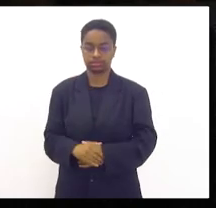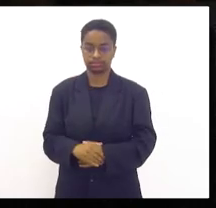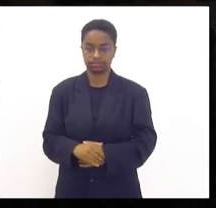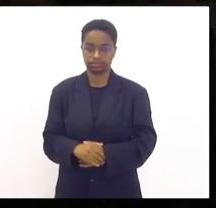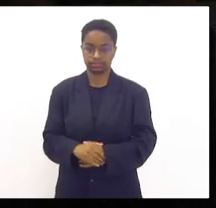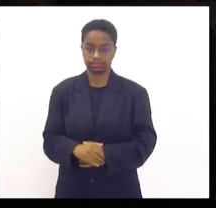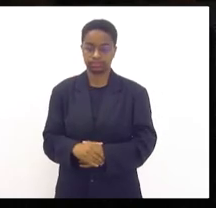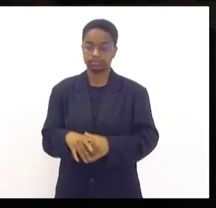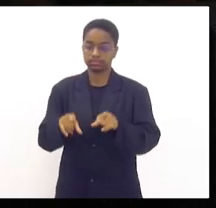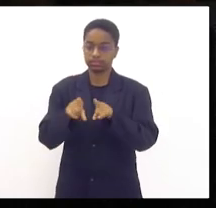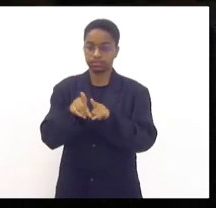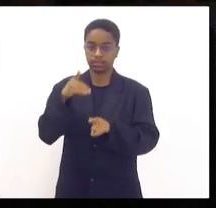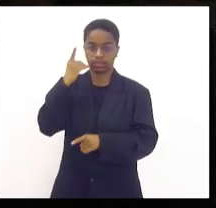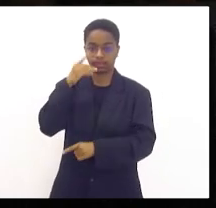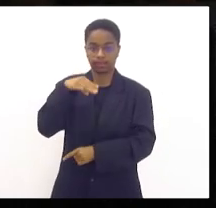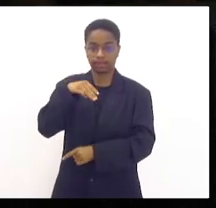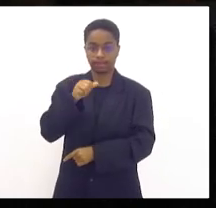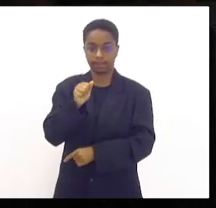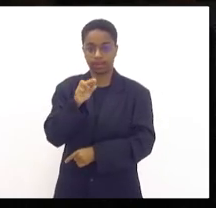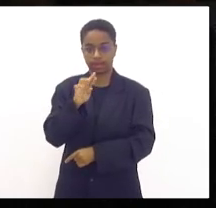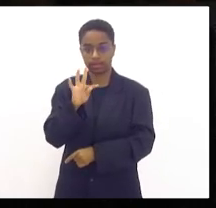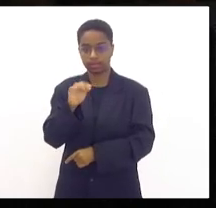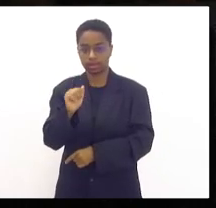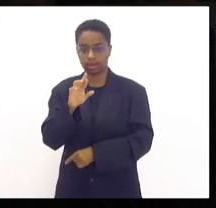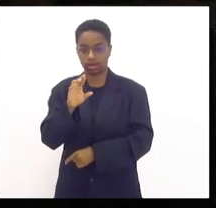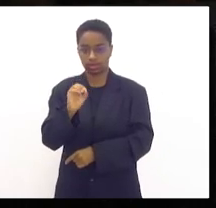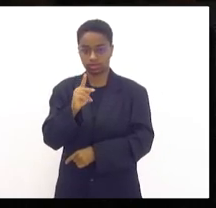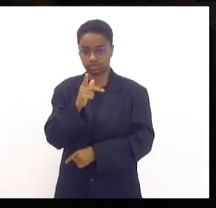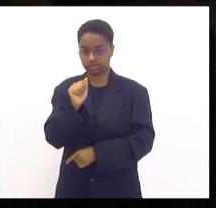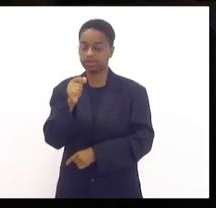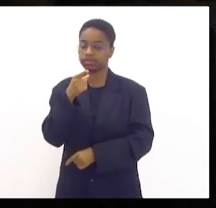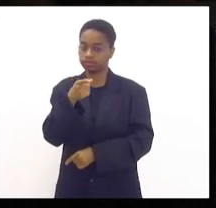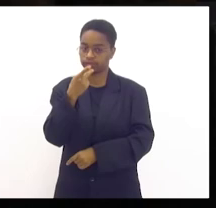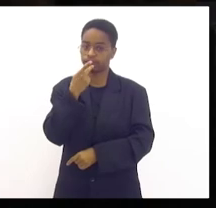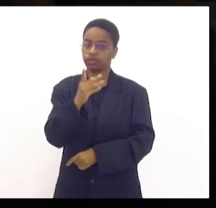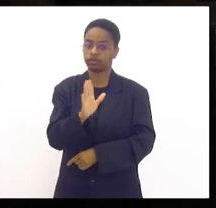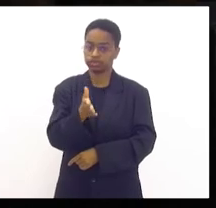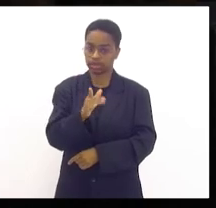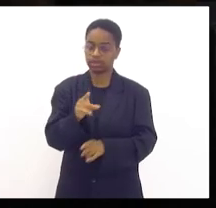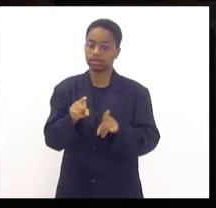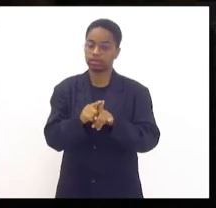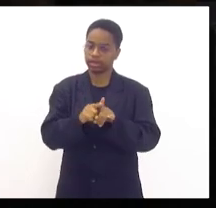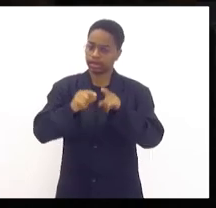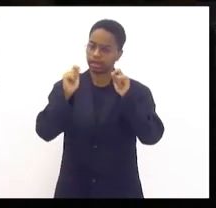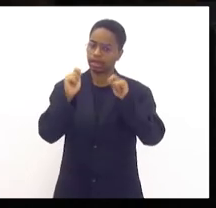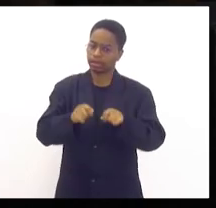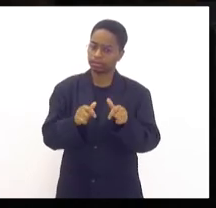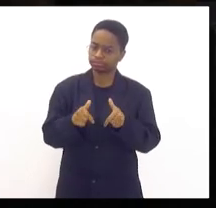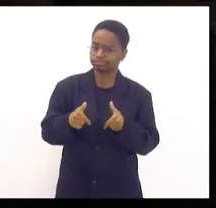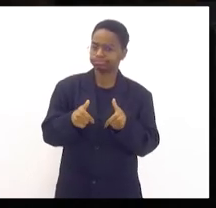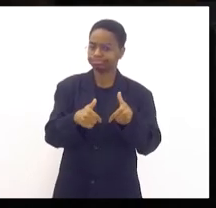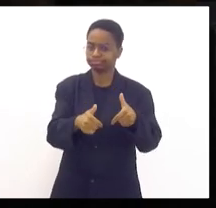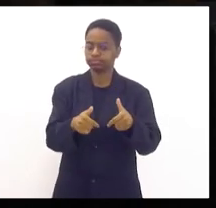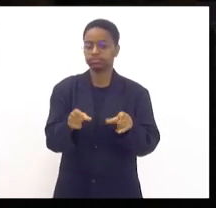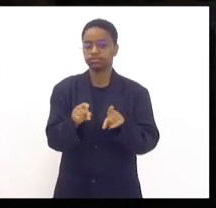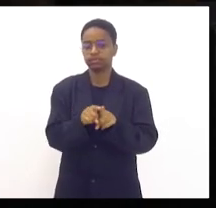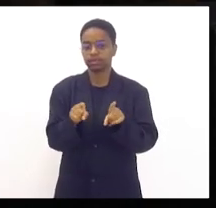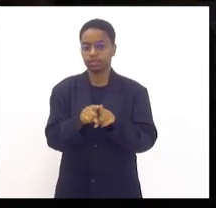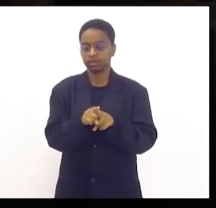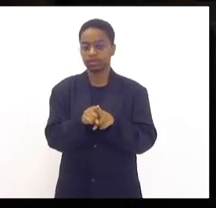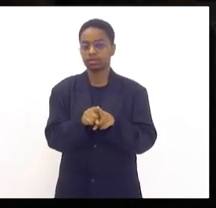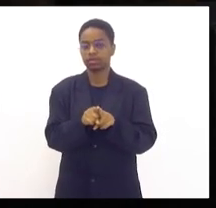Deputada Marta Rocha, a senhora já citou, foi extremamente competente, inclusive,